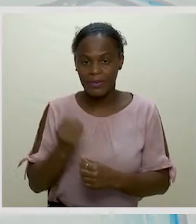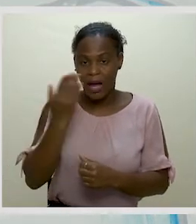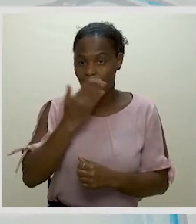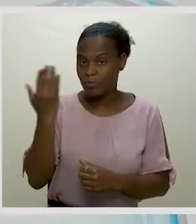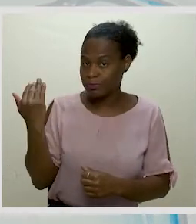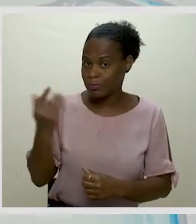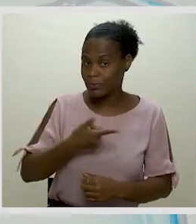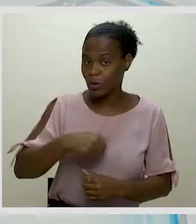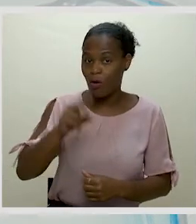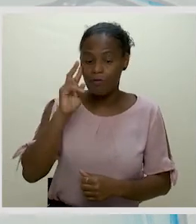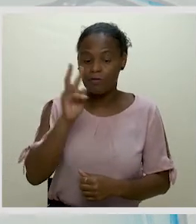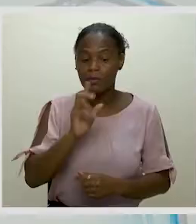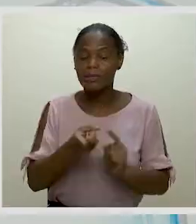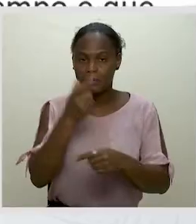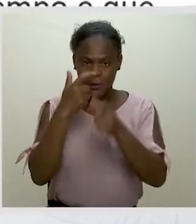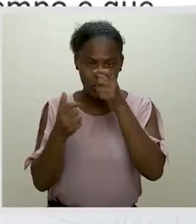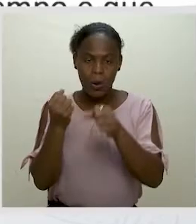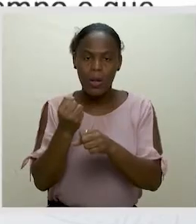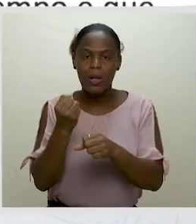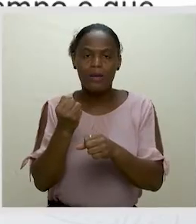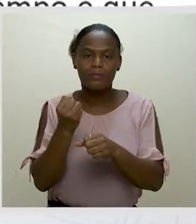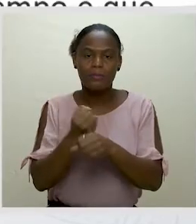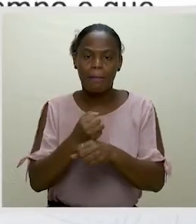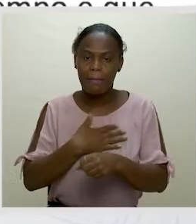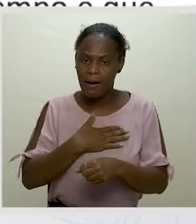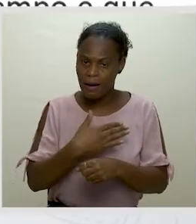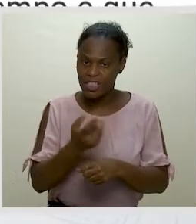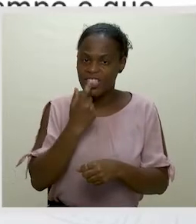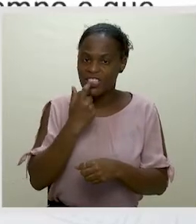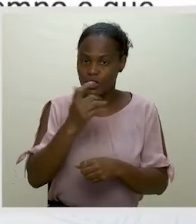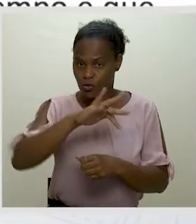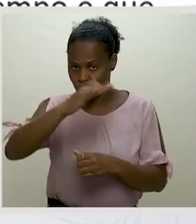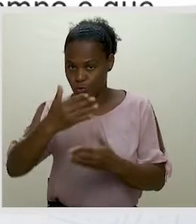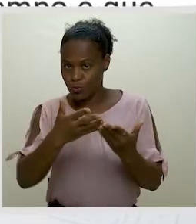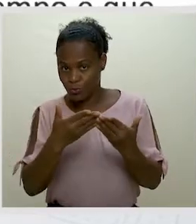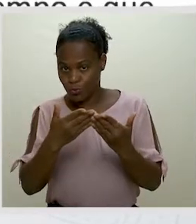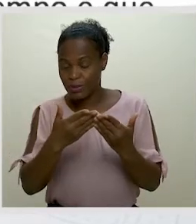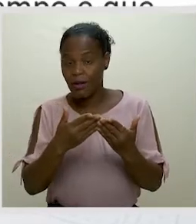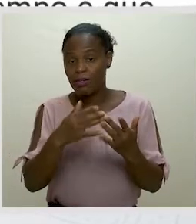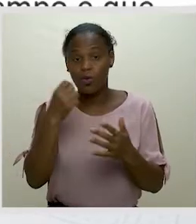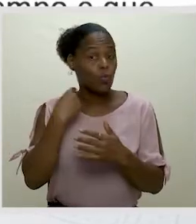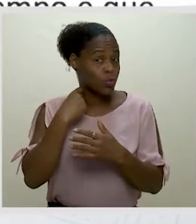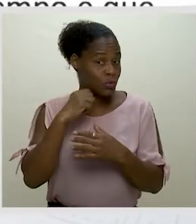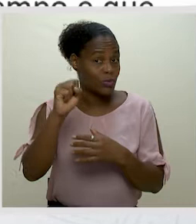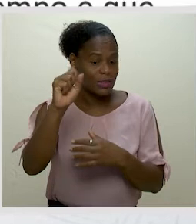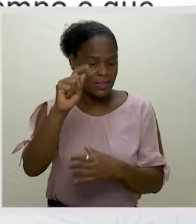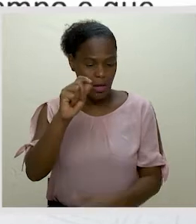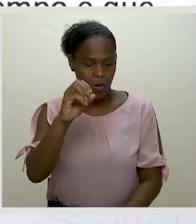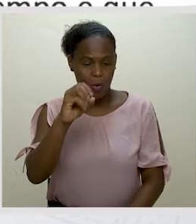vimos que o geólogo é um profissional, uma pessoa com formação em geologia, que é a